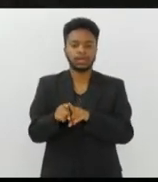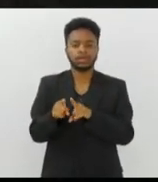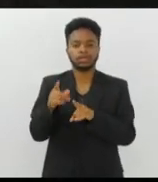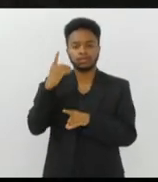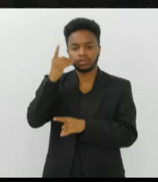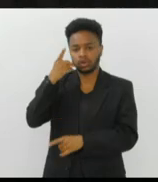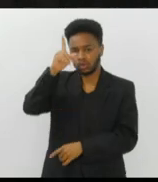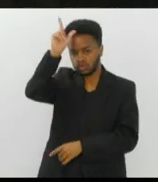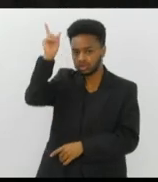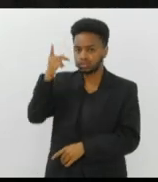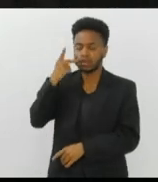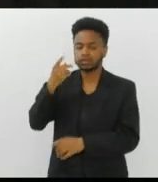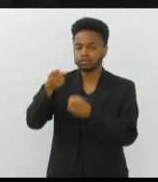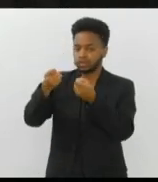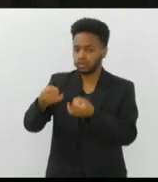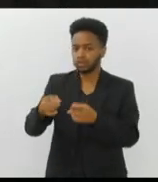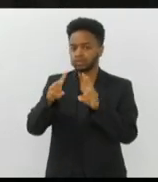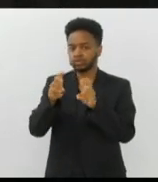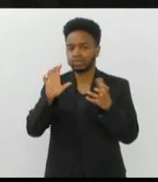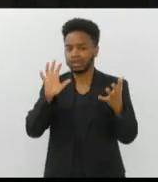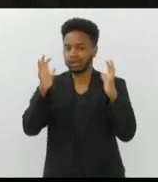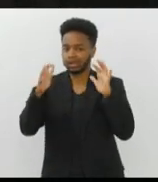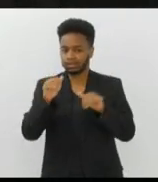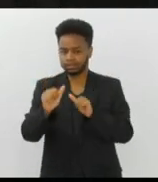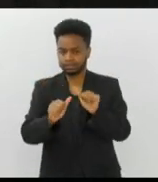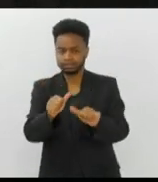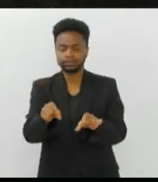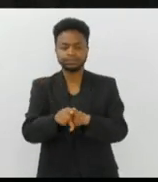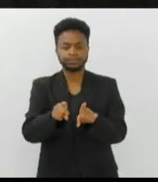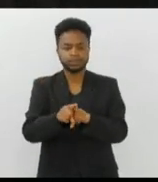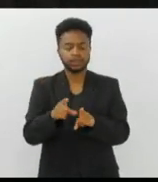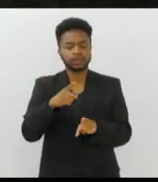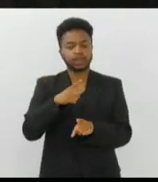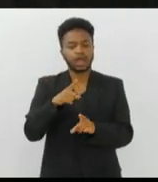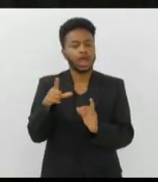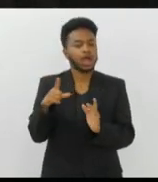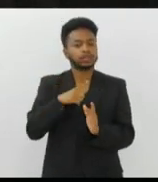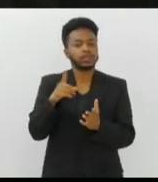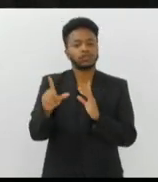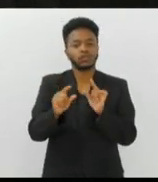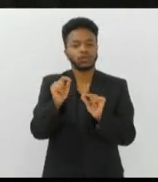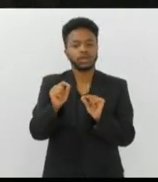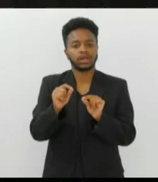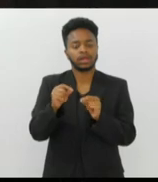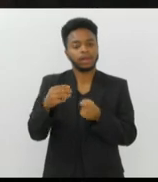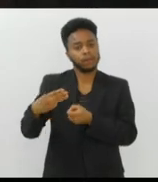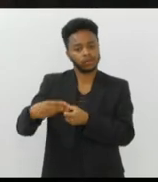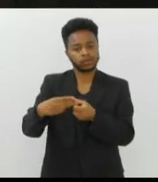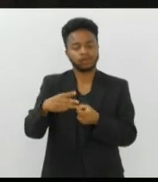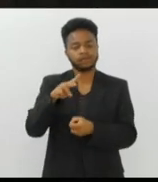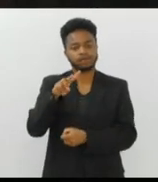climáticos, e a gente teve também no município de Valença